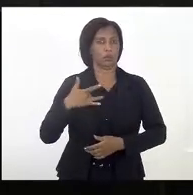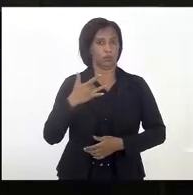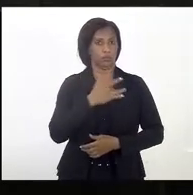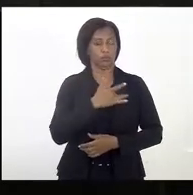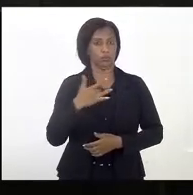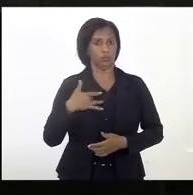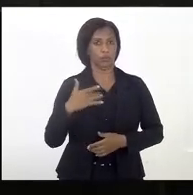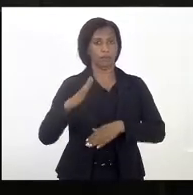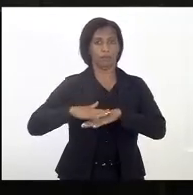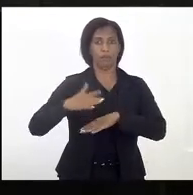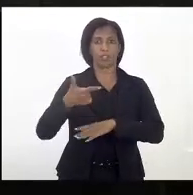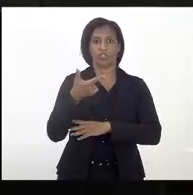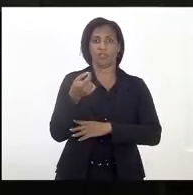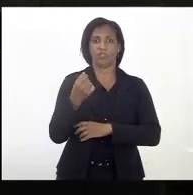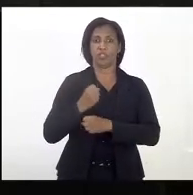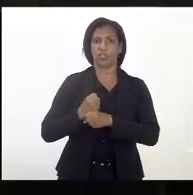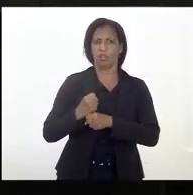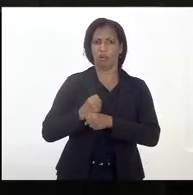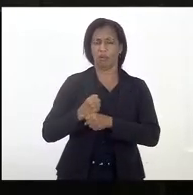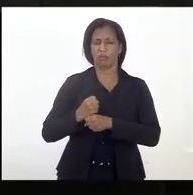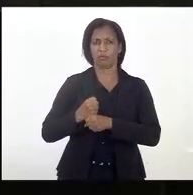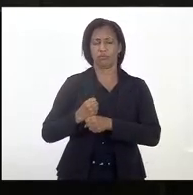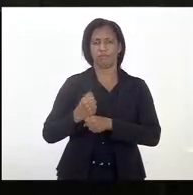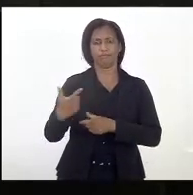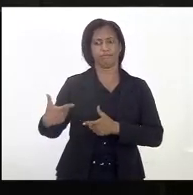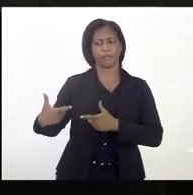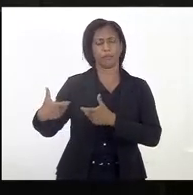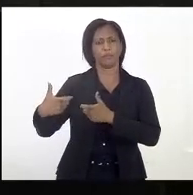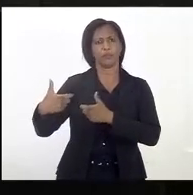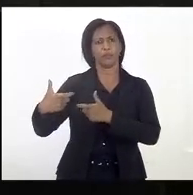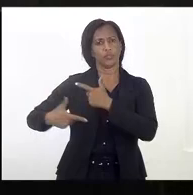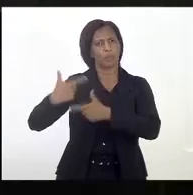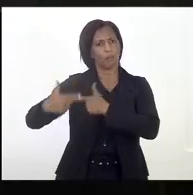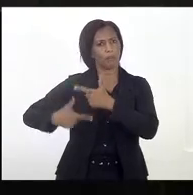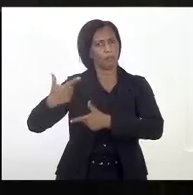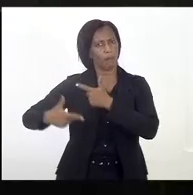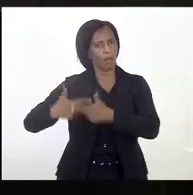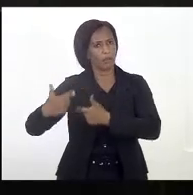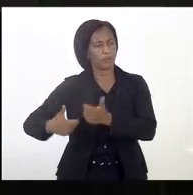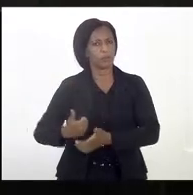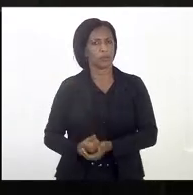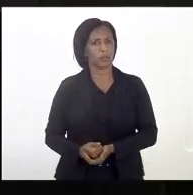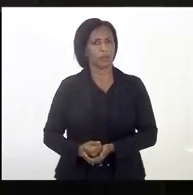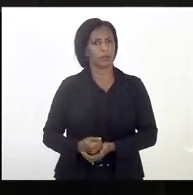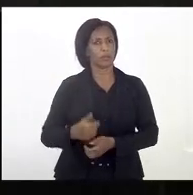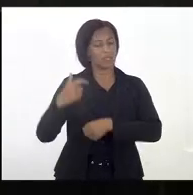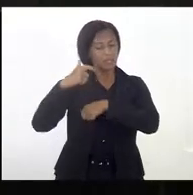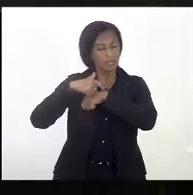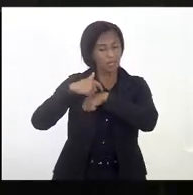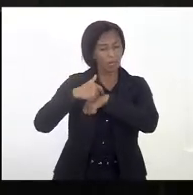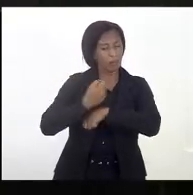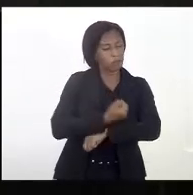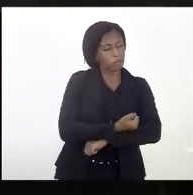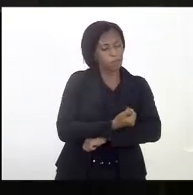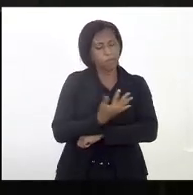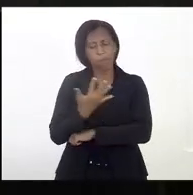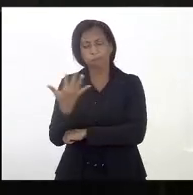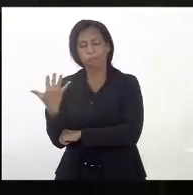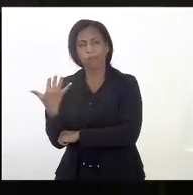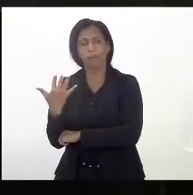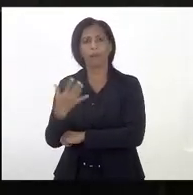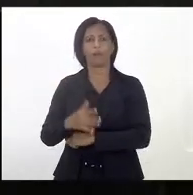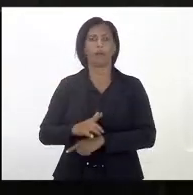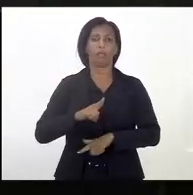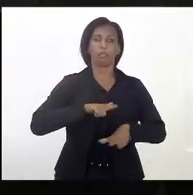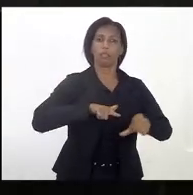somos mais de 20 anos de luta nesse intervalo de tempo em números e números e números